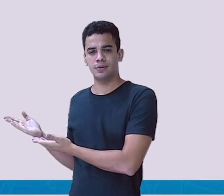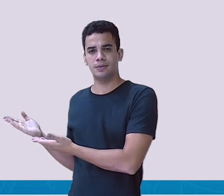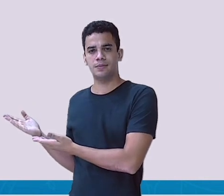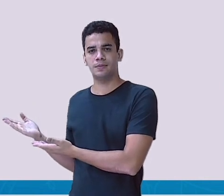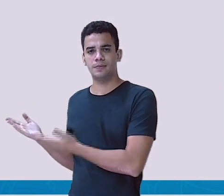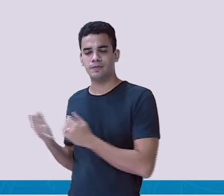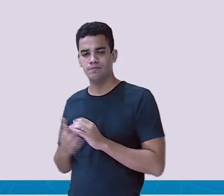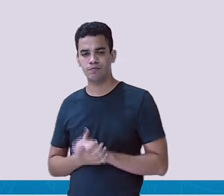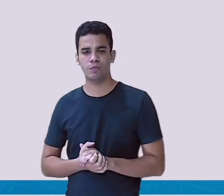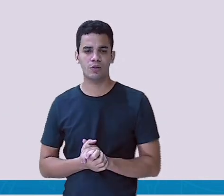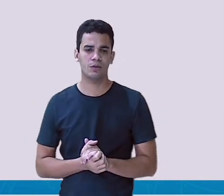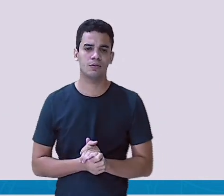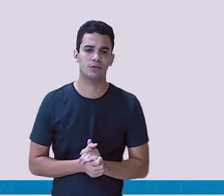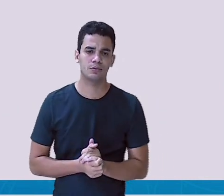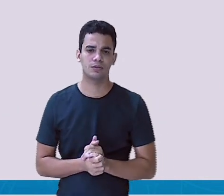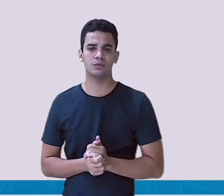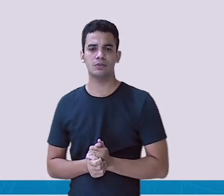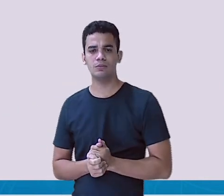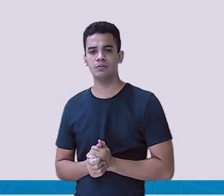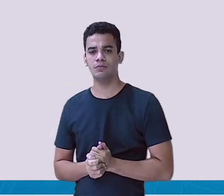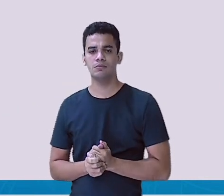4x mais